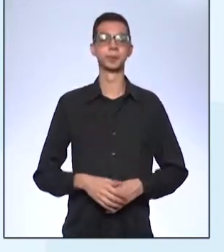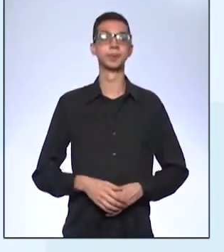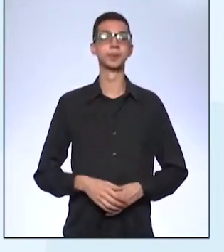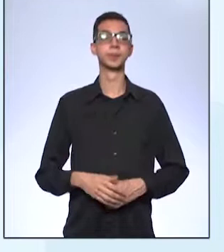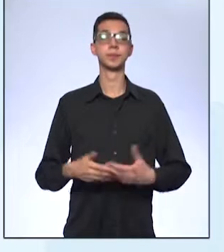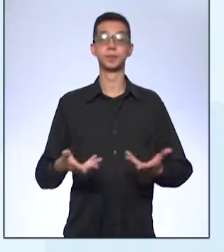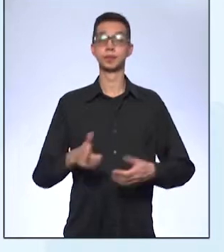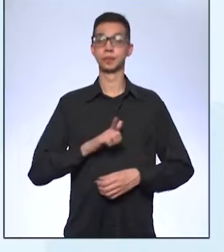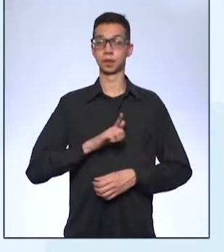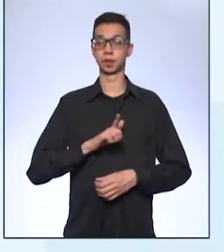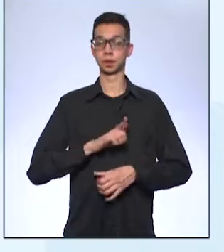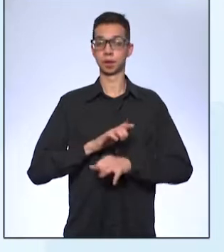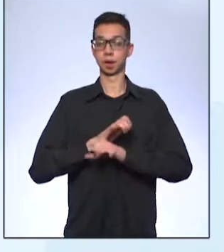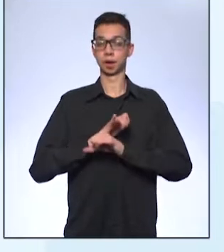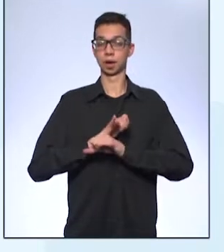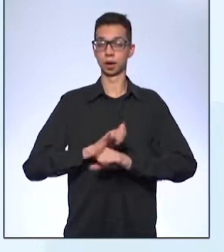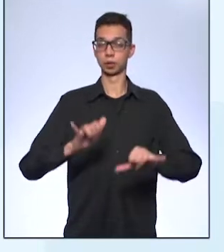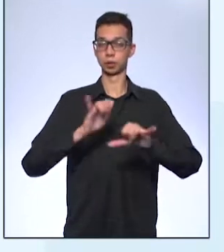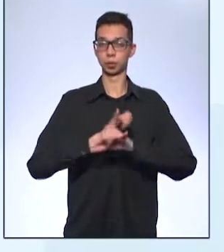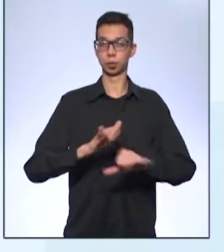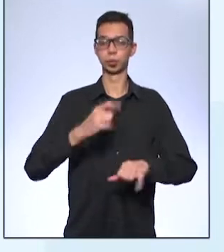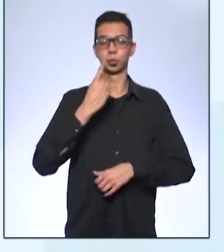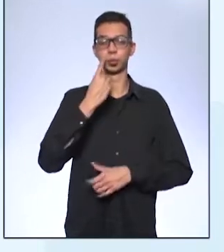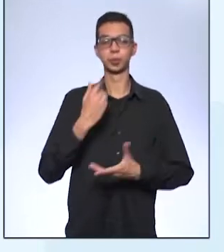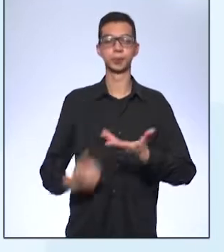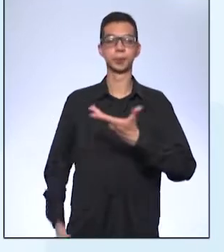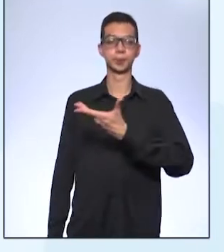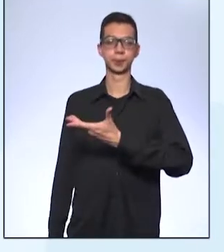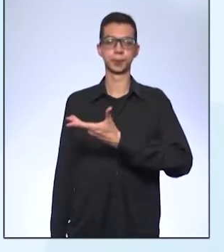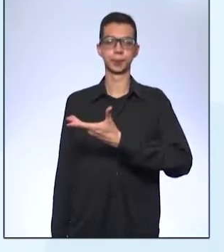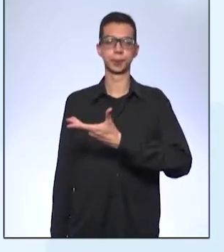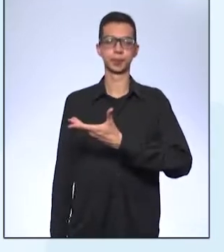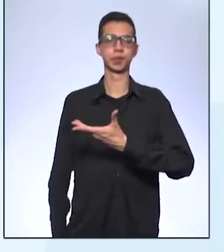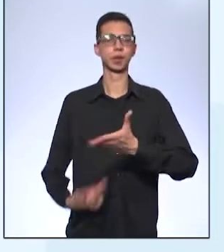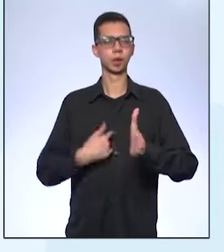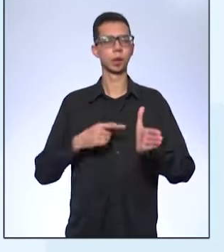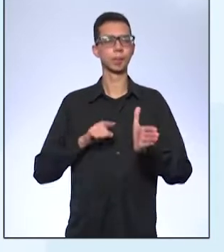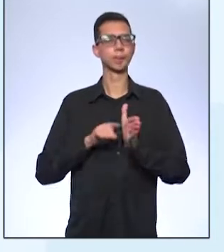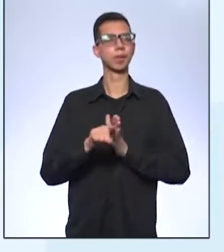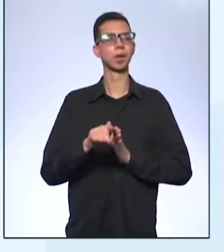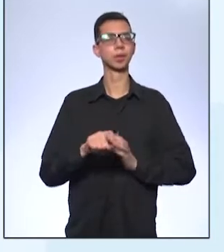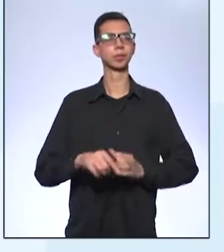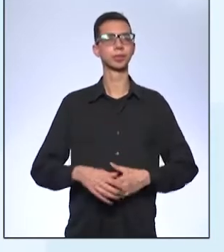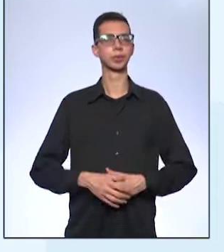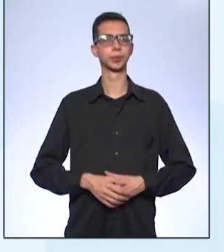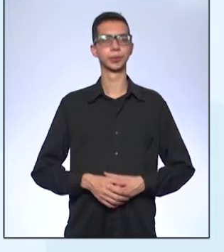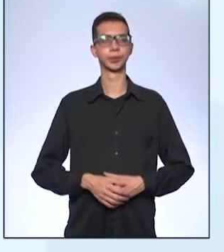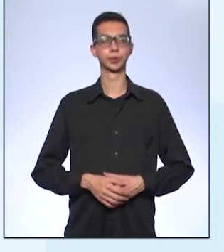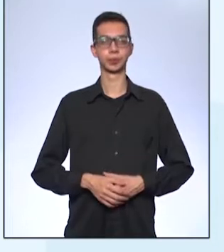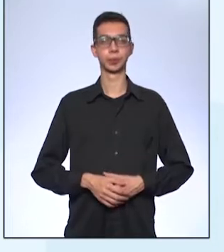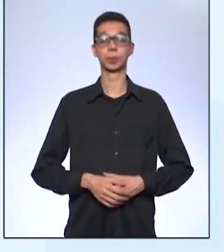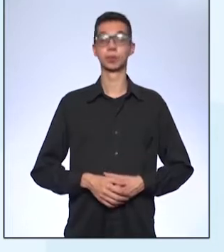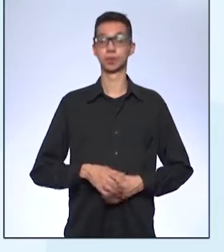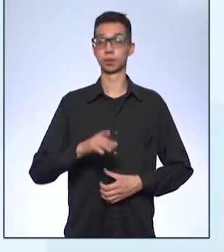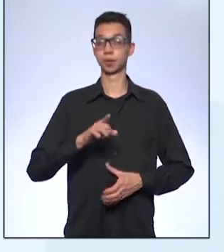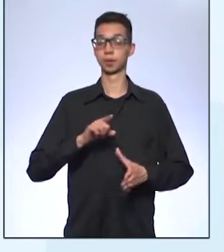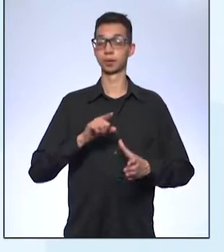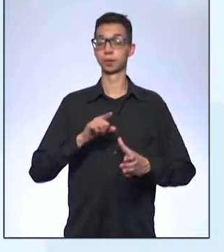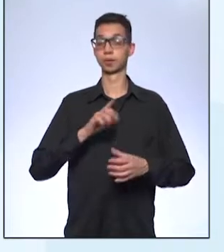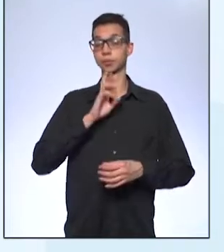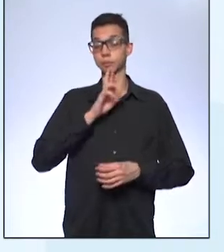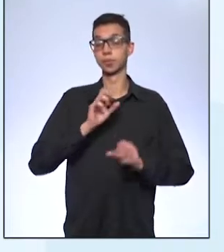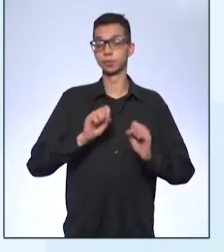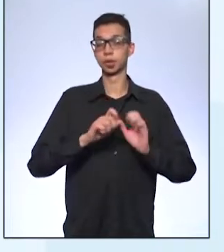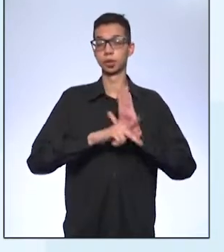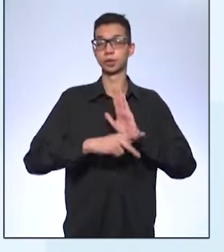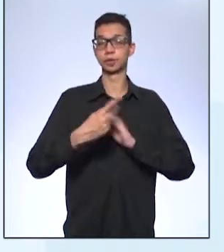dar uma olhadinha no próximo exercício também, que aí eu pergunto para vocês. Pode ser uma pergunta que você pode responder aí no seu projeto.